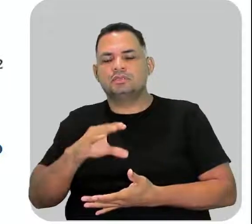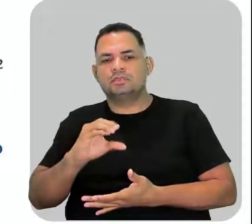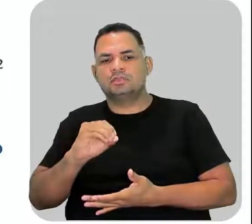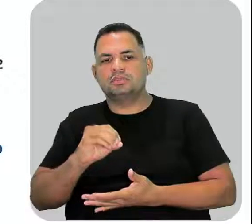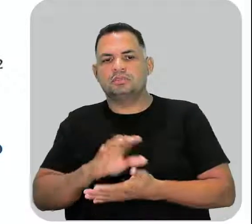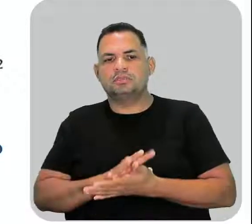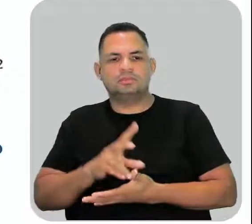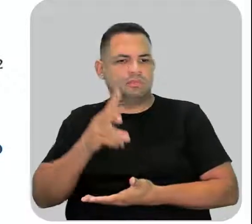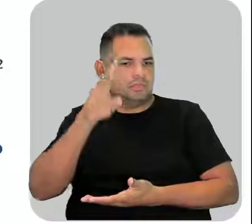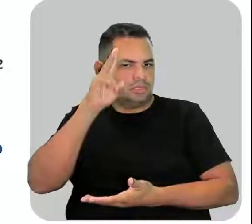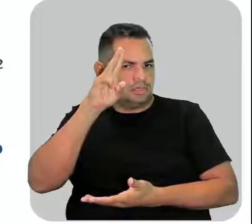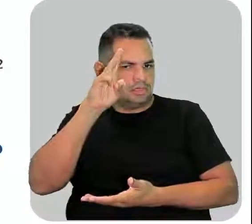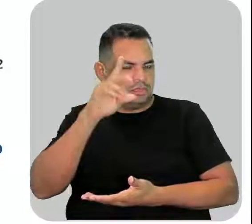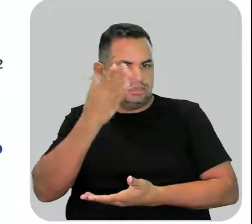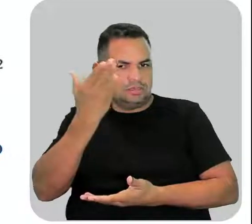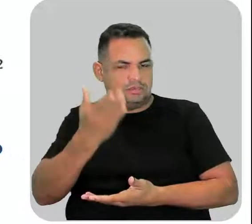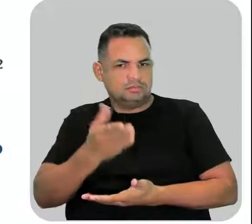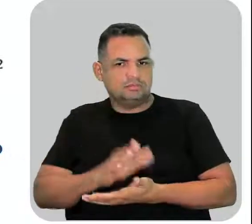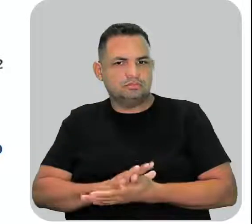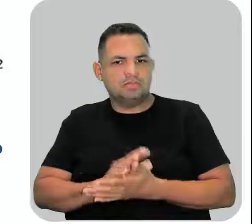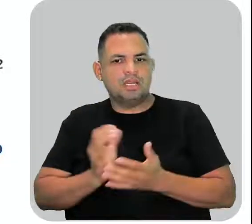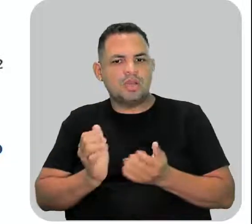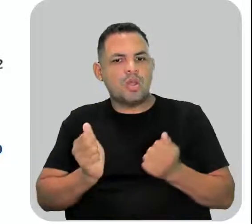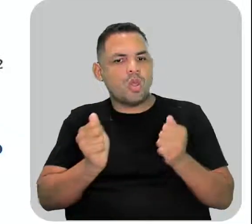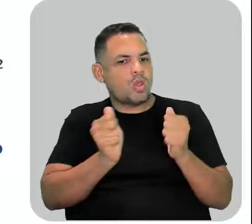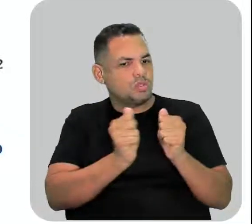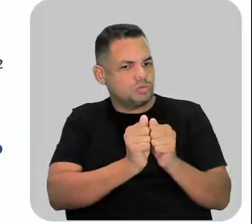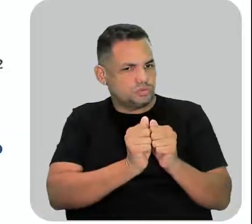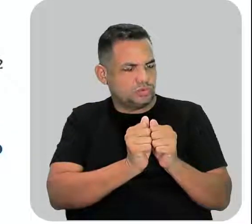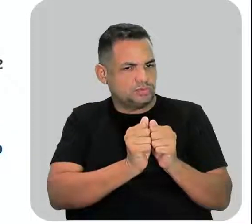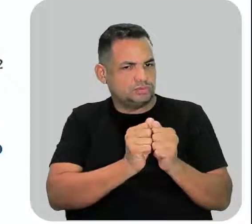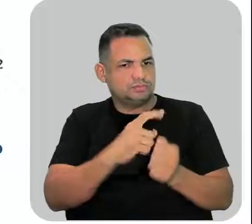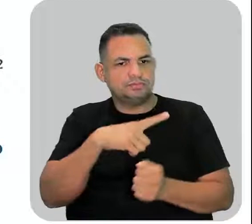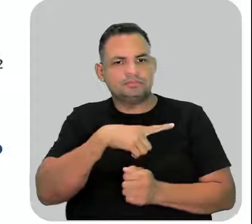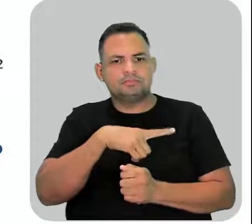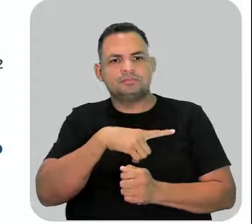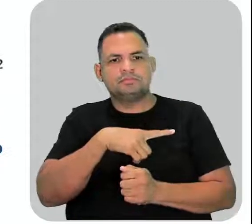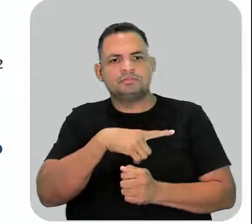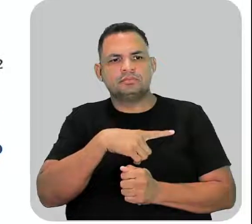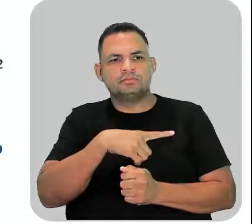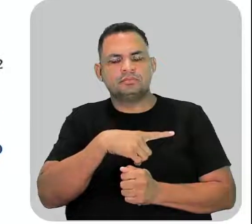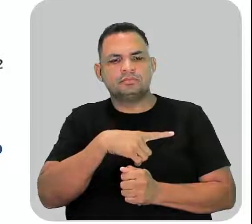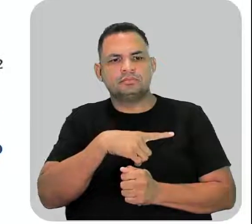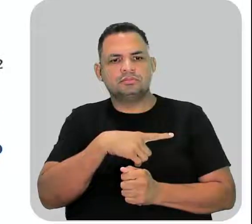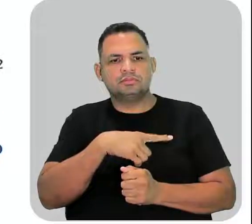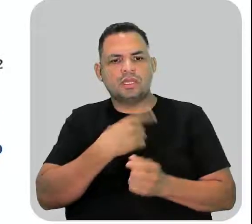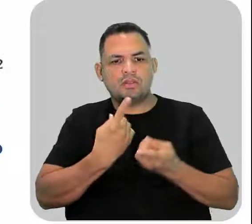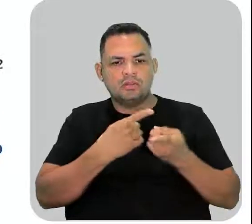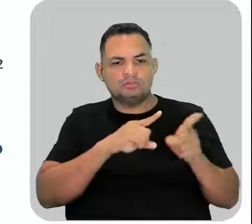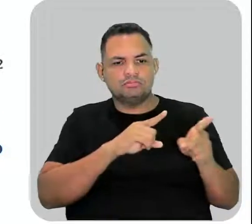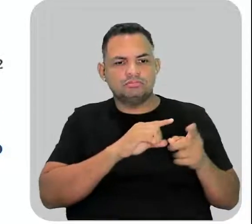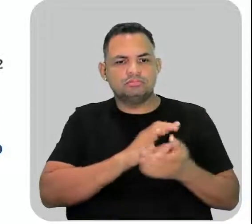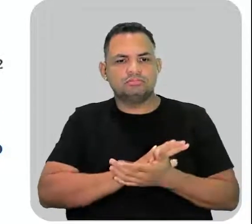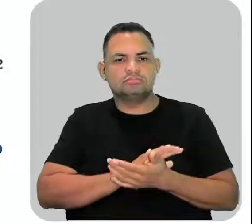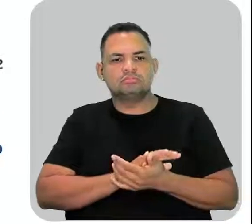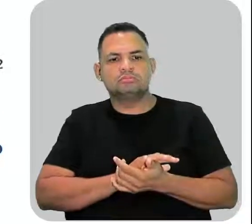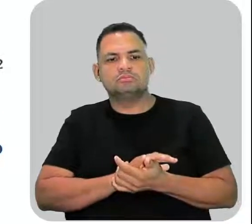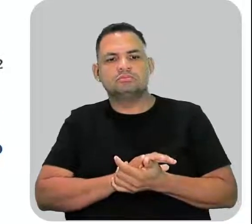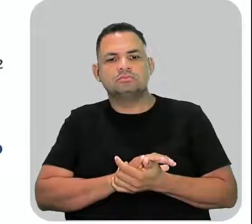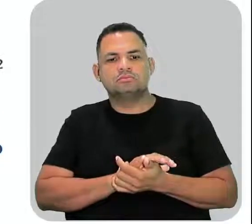Lembrando que nos dienos conjugados nós temos o ataque